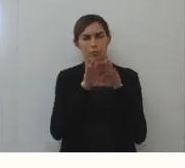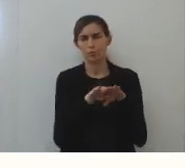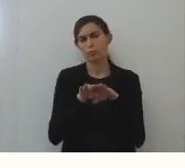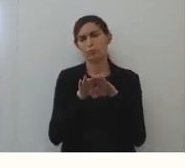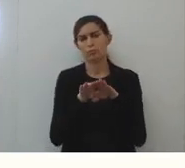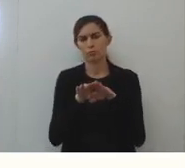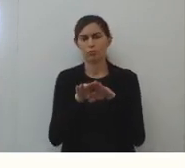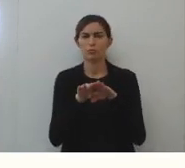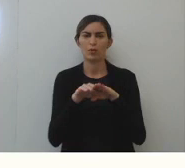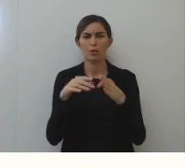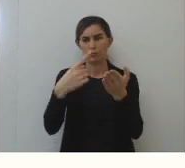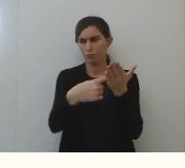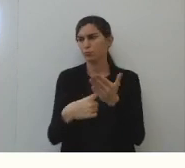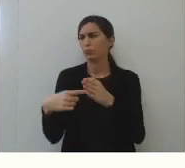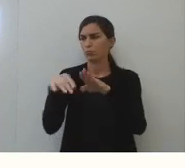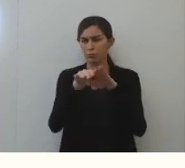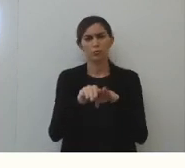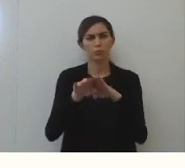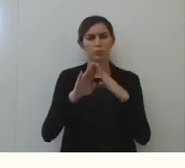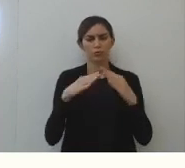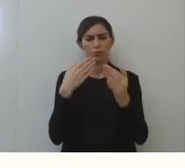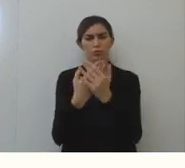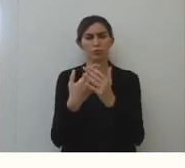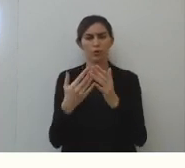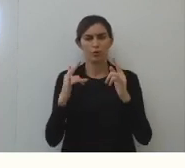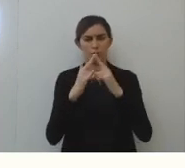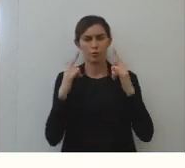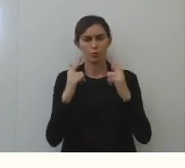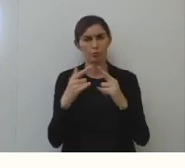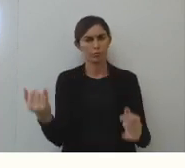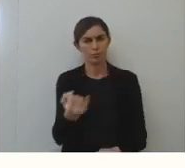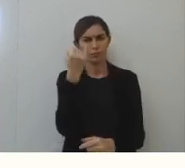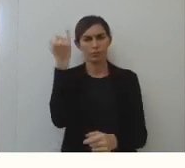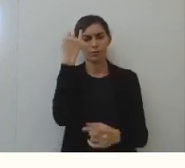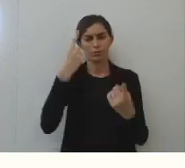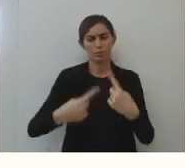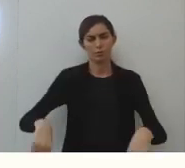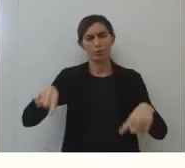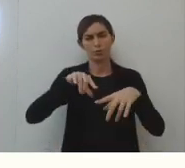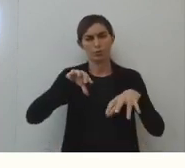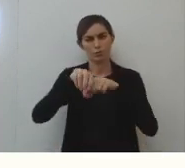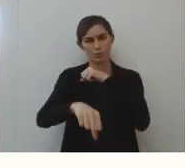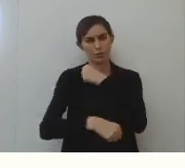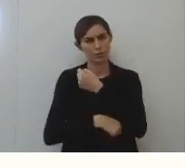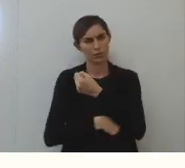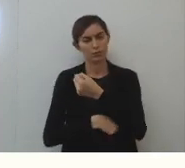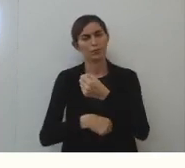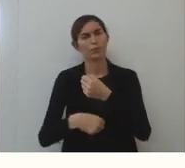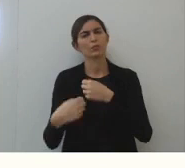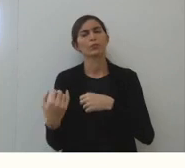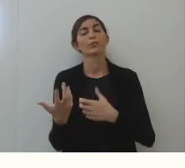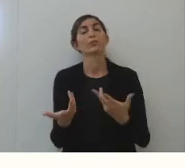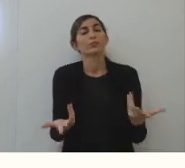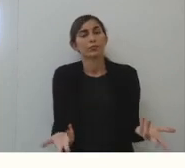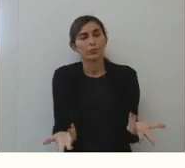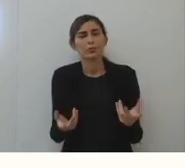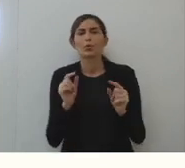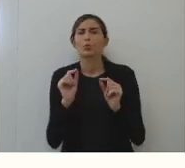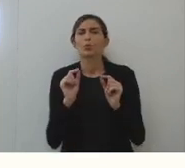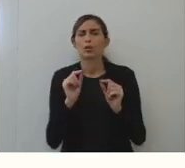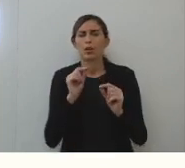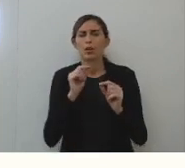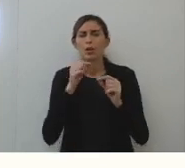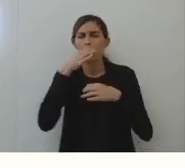de comum acordo que a escola é uma instituição importante para a nossa formação. Então vamos lá. O que é